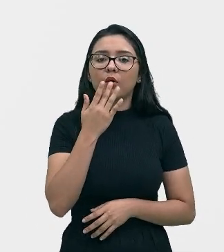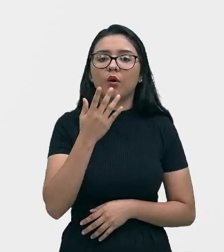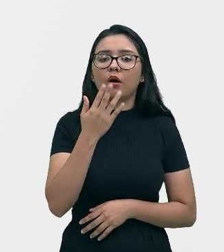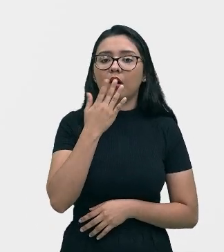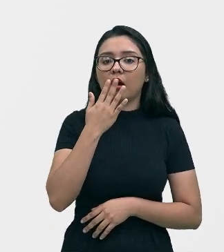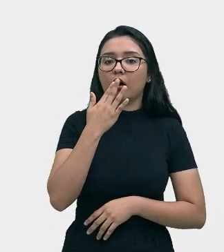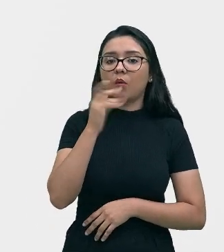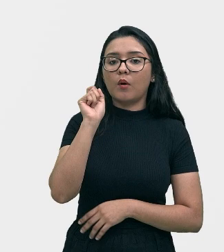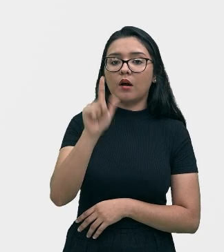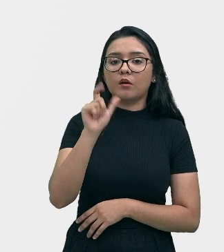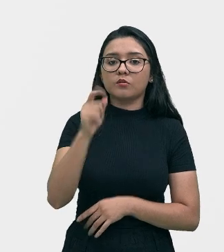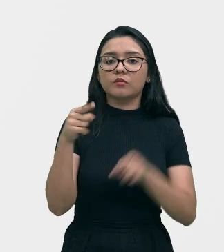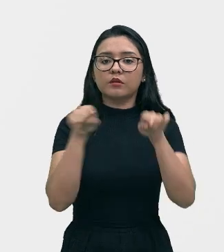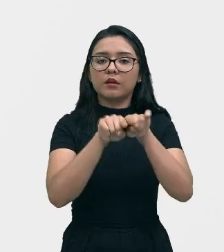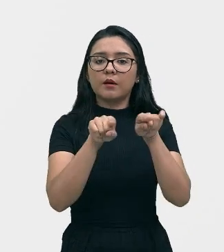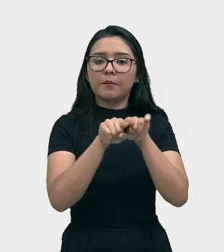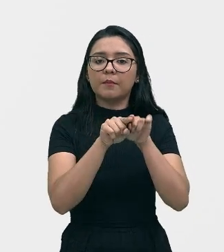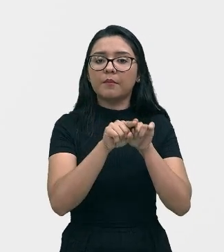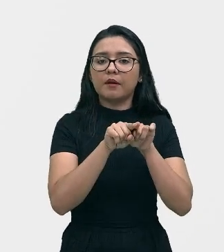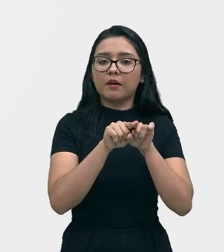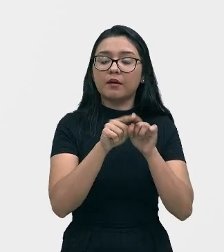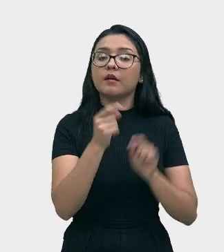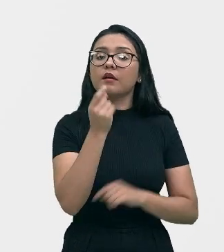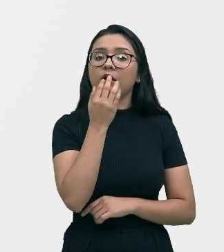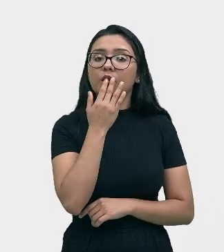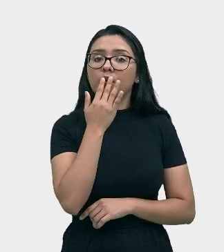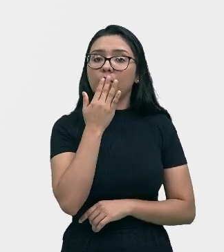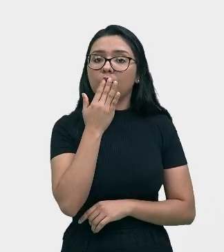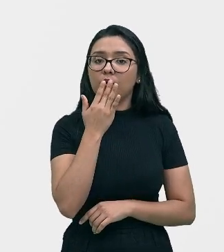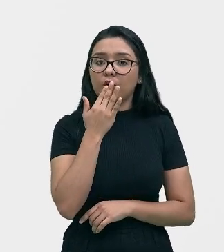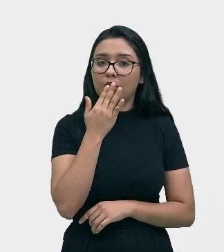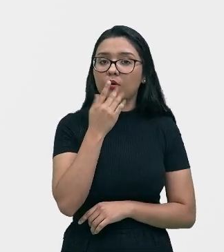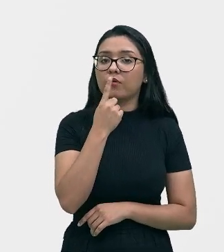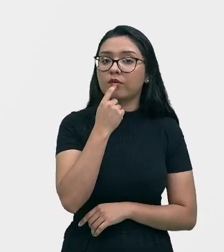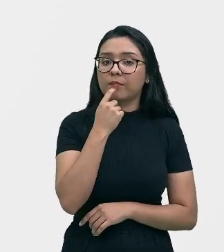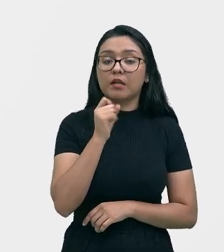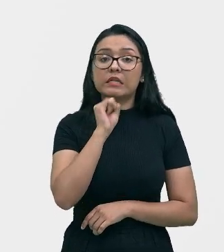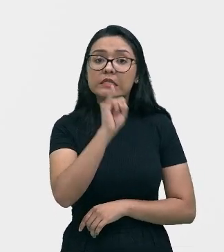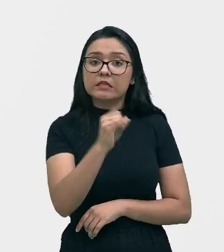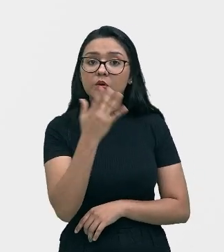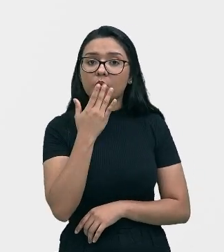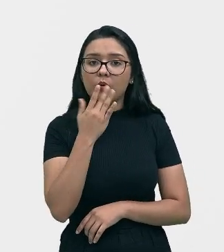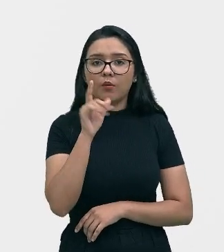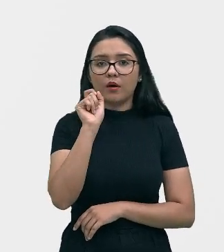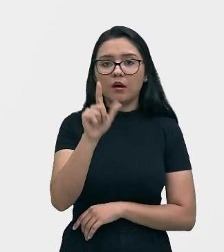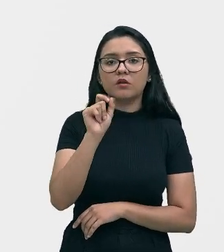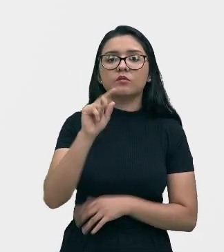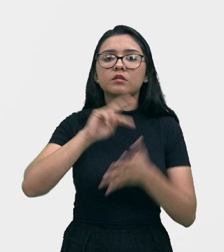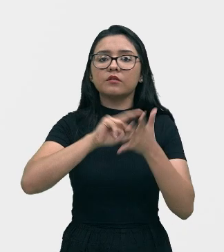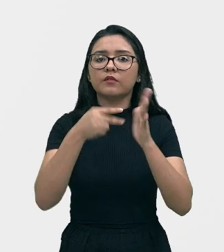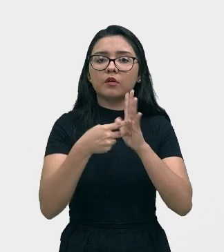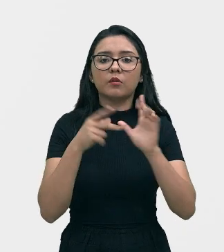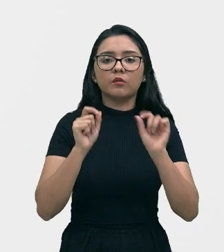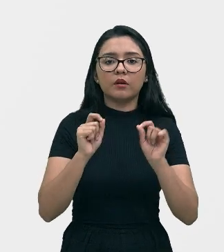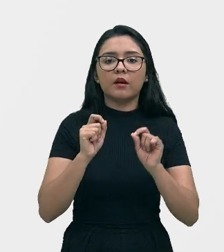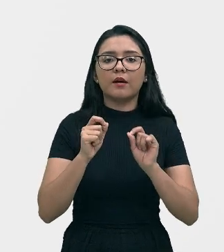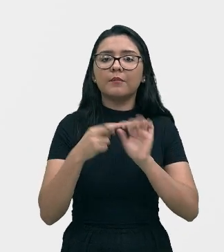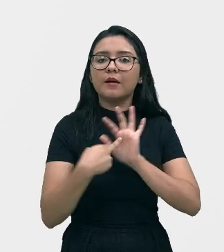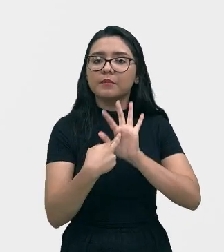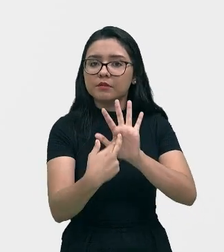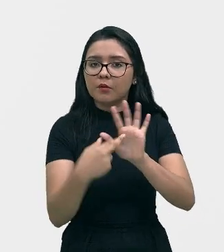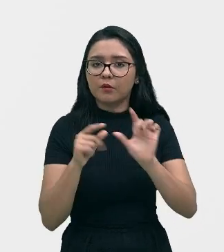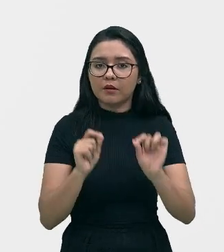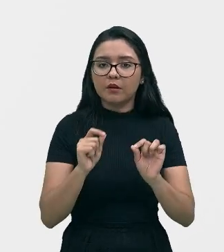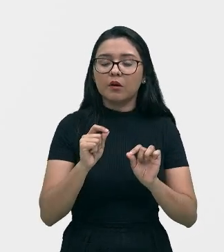e vermelha, né? Então isso mostra o quê? Quando a coloração ali ela está em azul, né, quer dizer que é só para representar